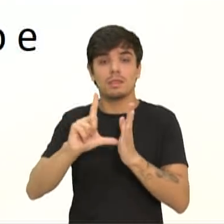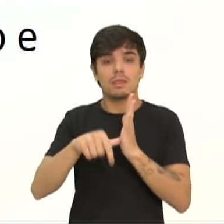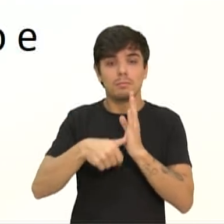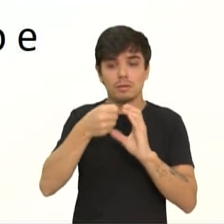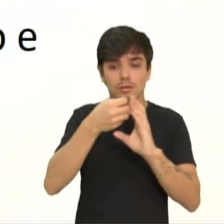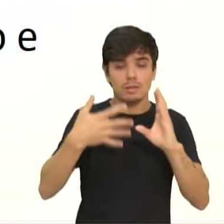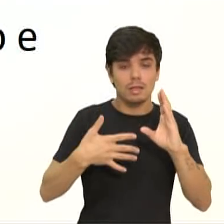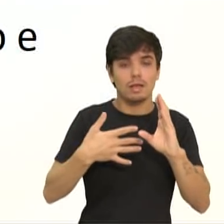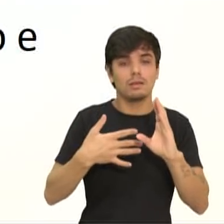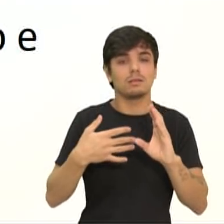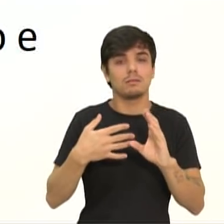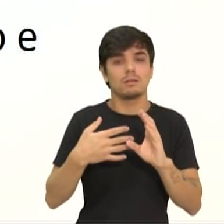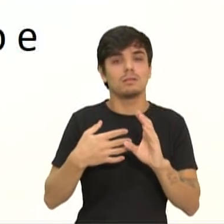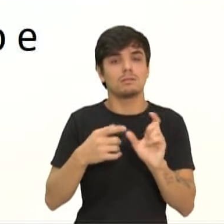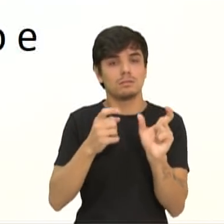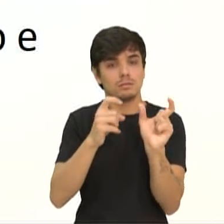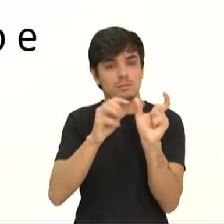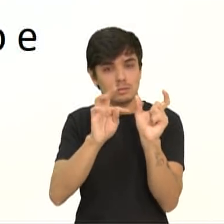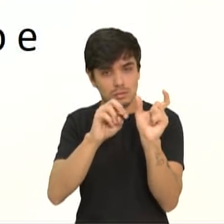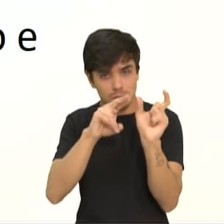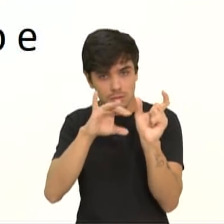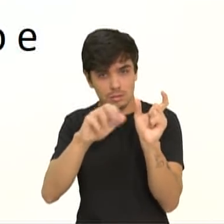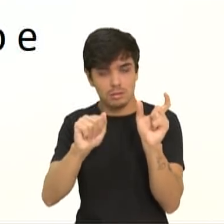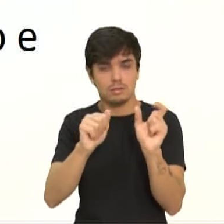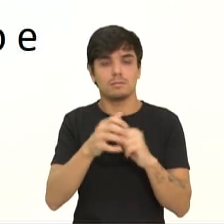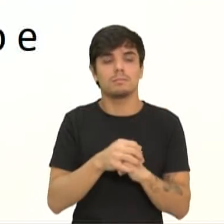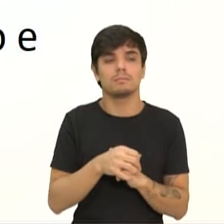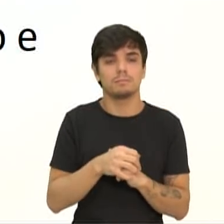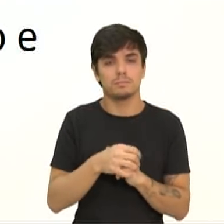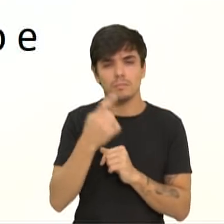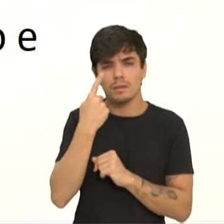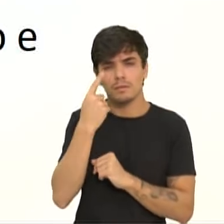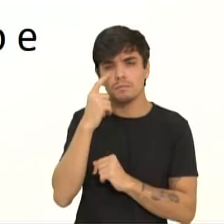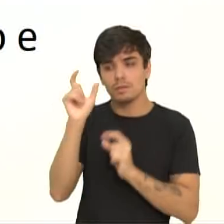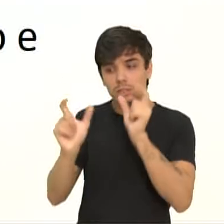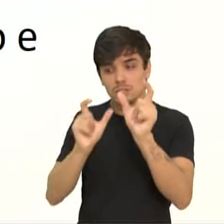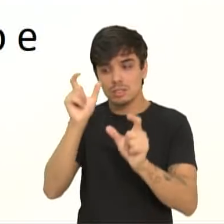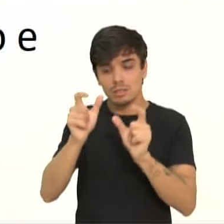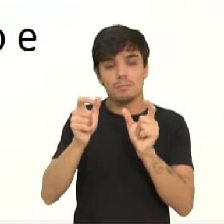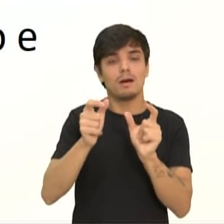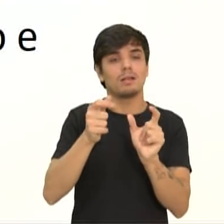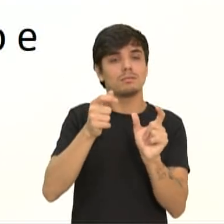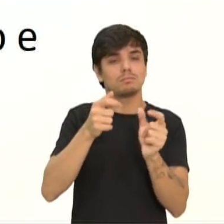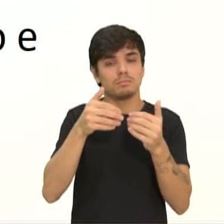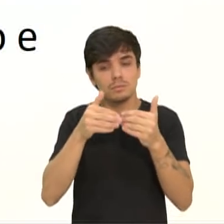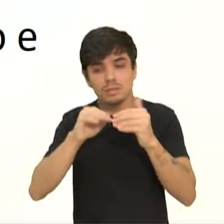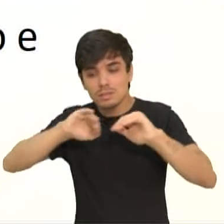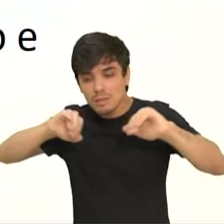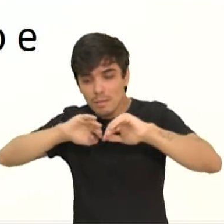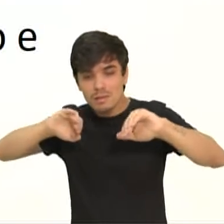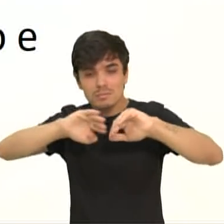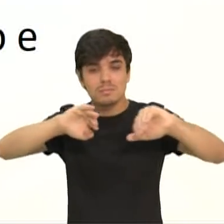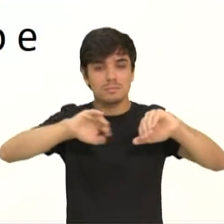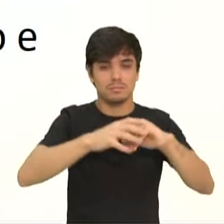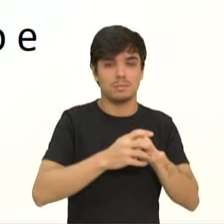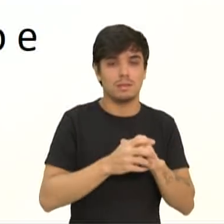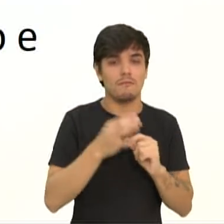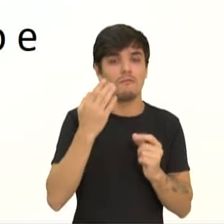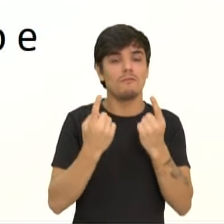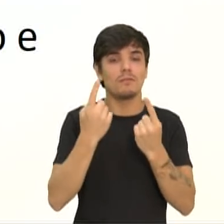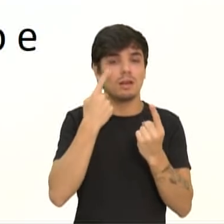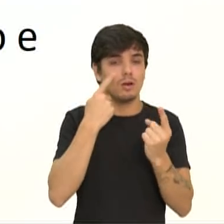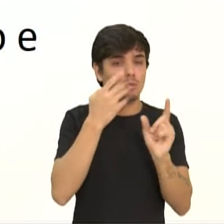quanto à sílaba tônica, certo? Veja essas palavras, faça a separação, veja qual é a sílaba tônica de cada